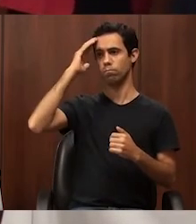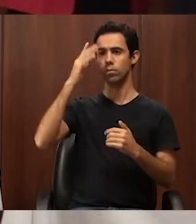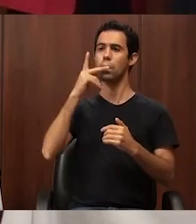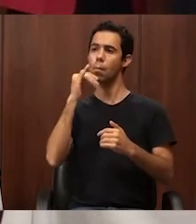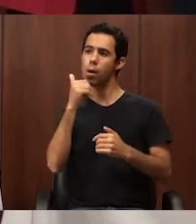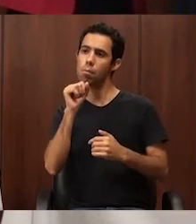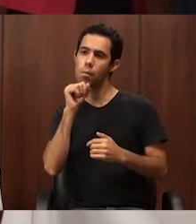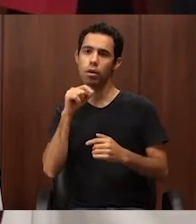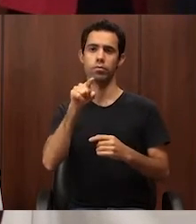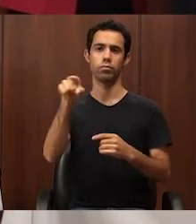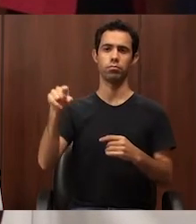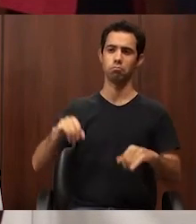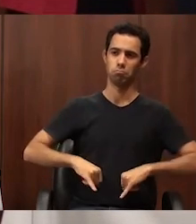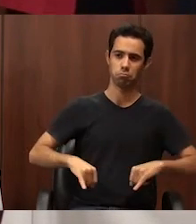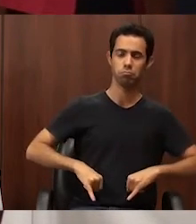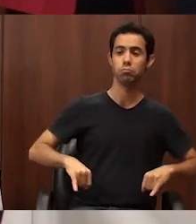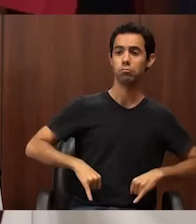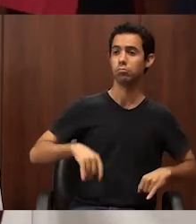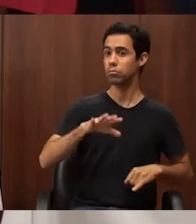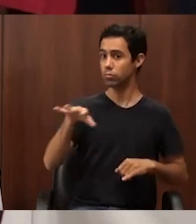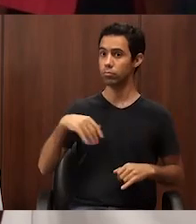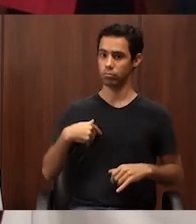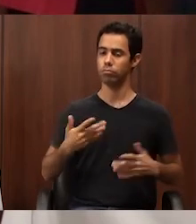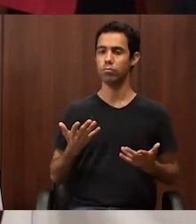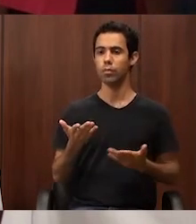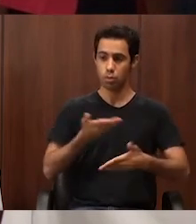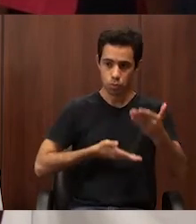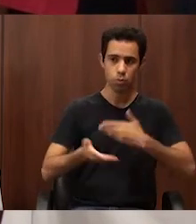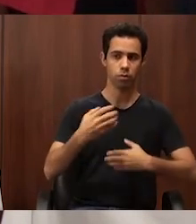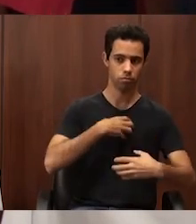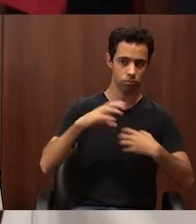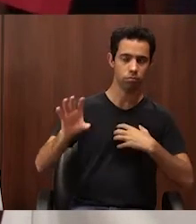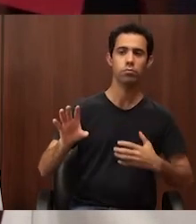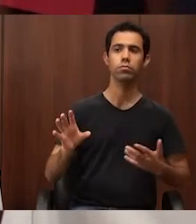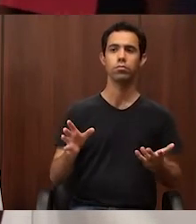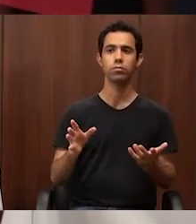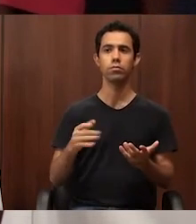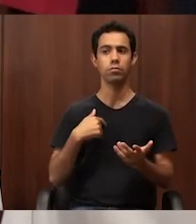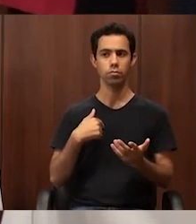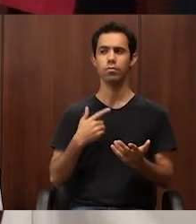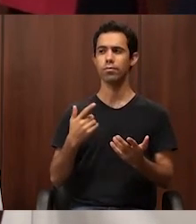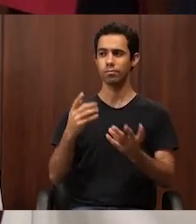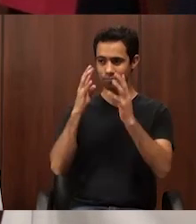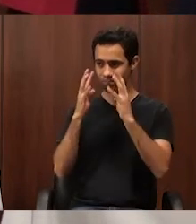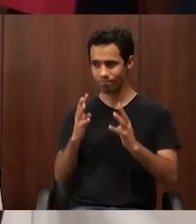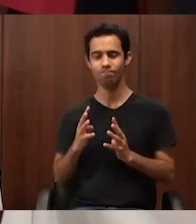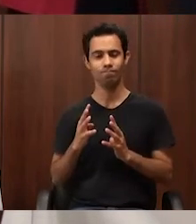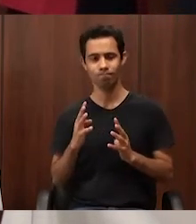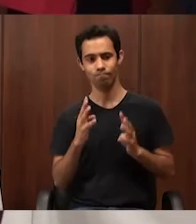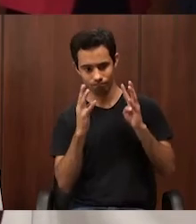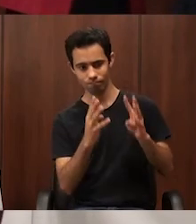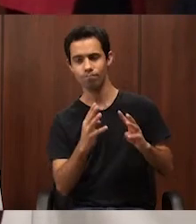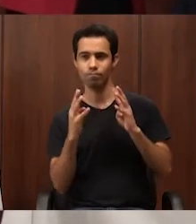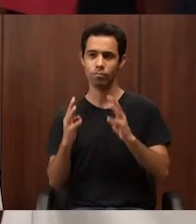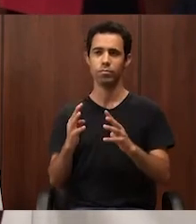mães e quem sofre e passa, porque é o que a gente ouve, nós como defensores públicos, nós